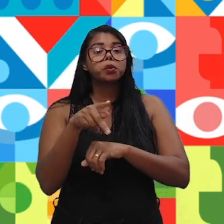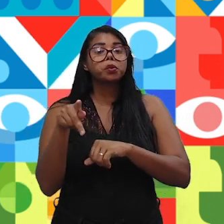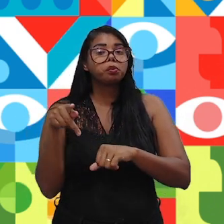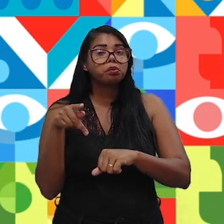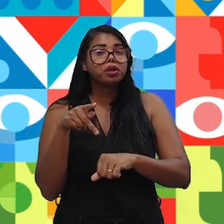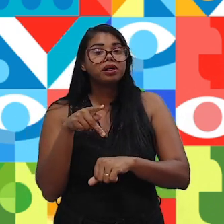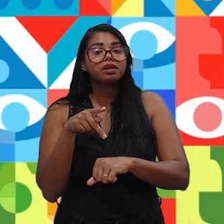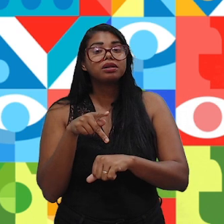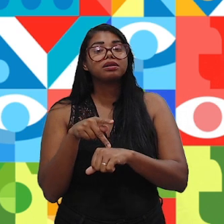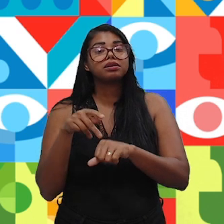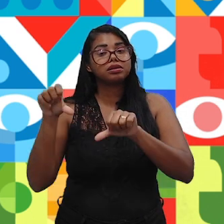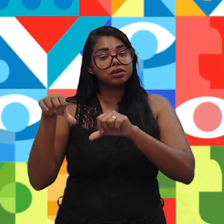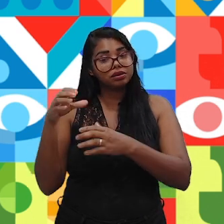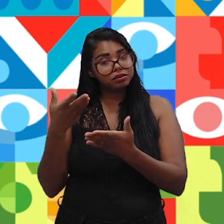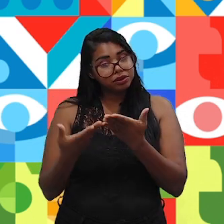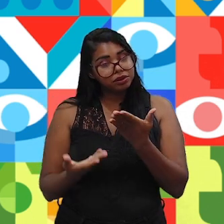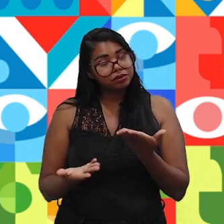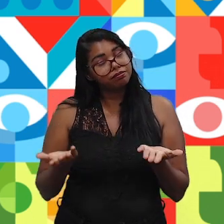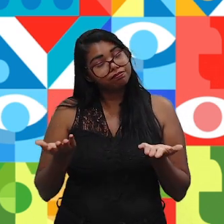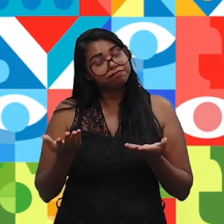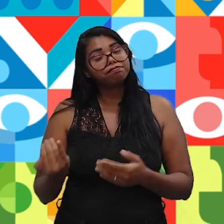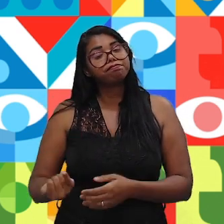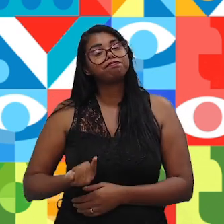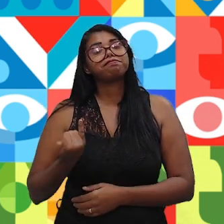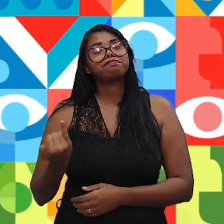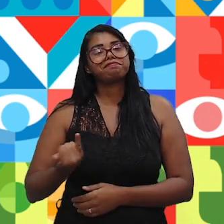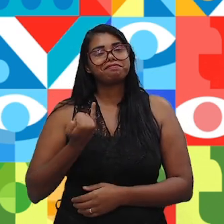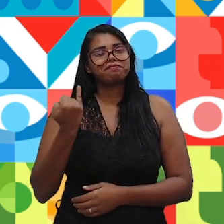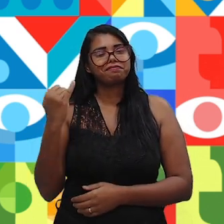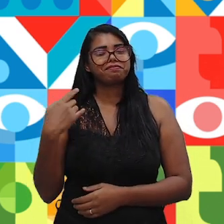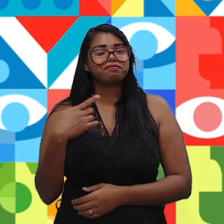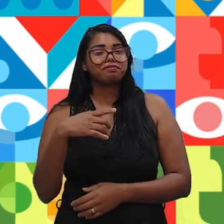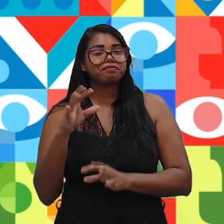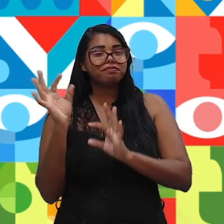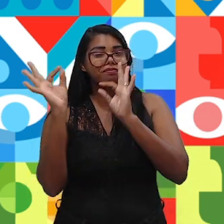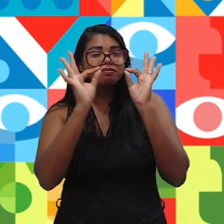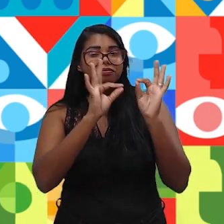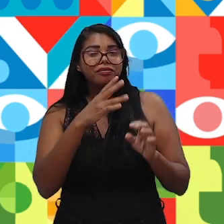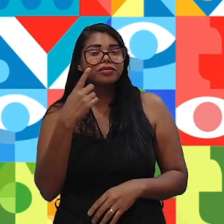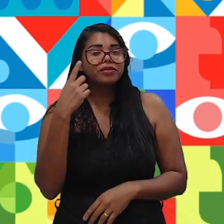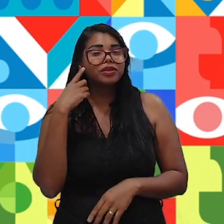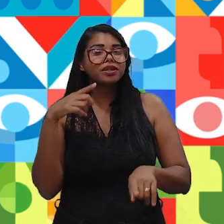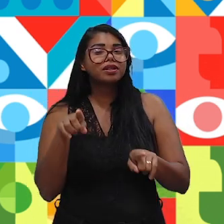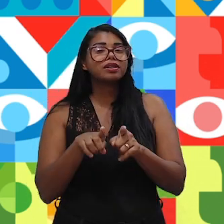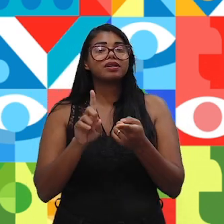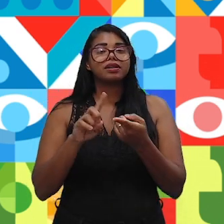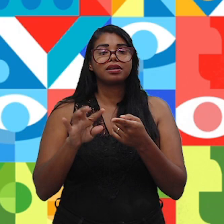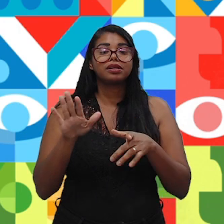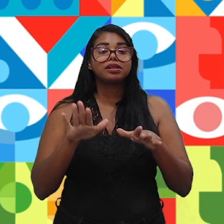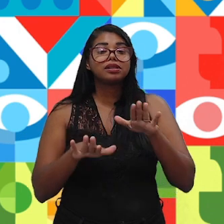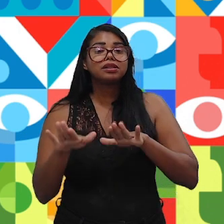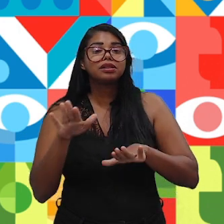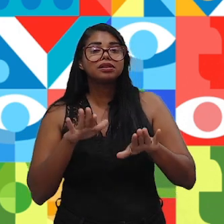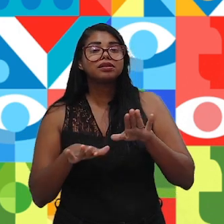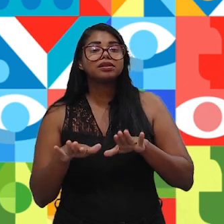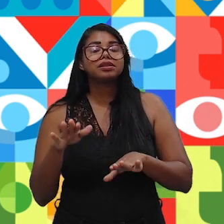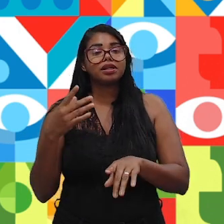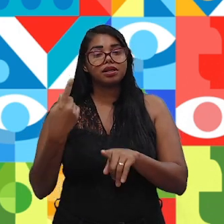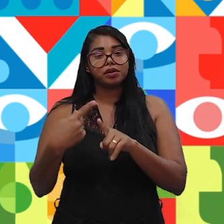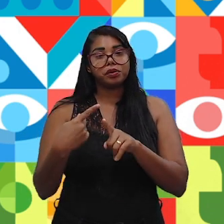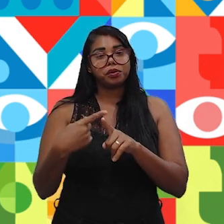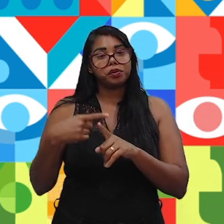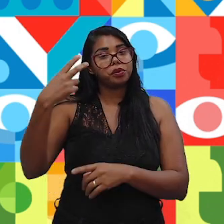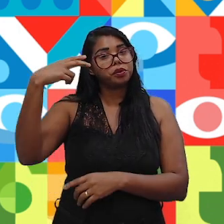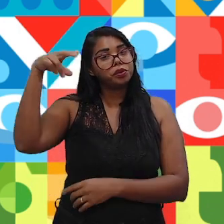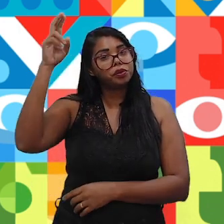o país pode ficar perdido. Então, é importante a gente ter esse olhar de ter cuidado, porque assim, a